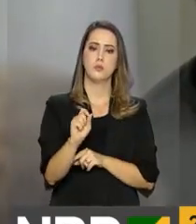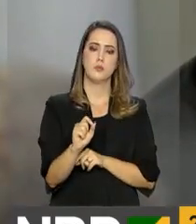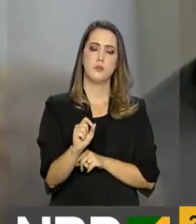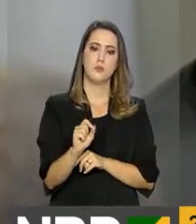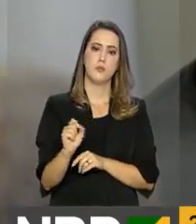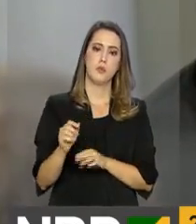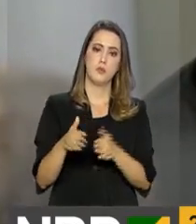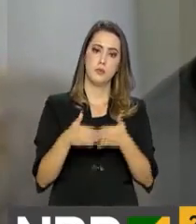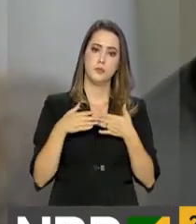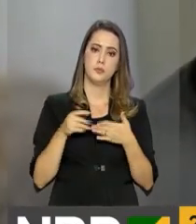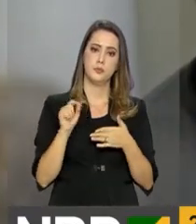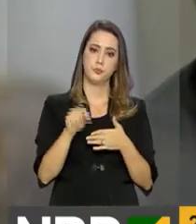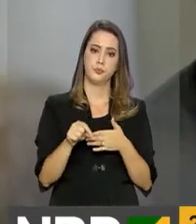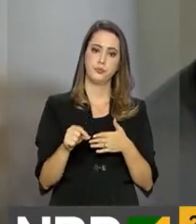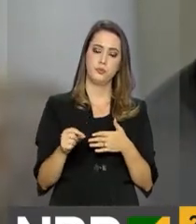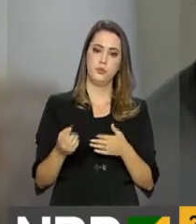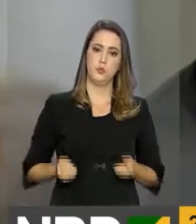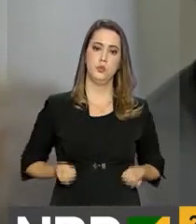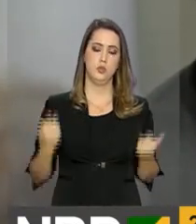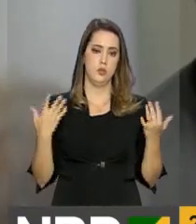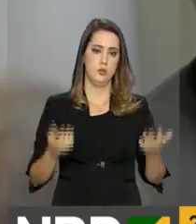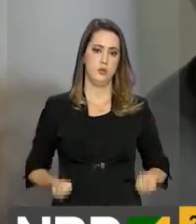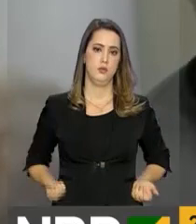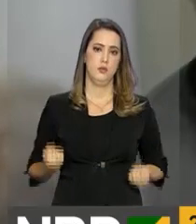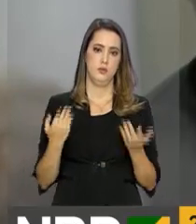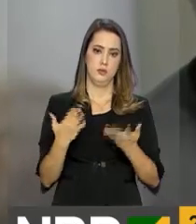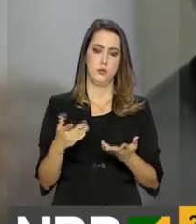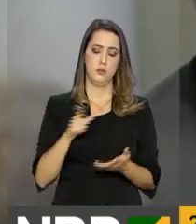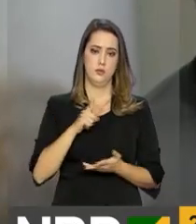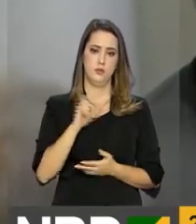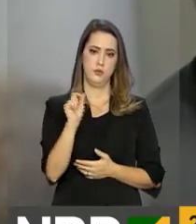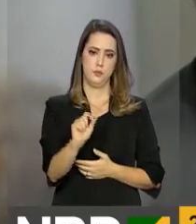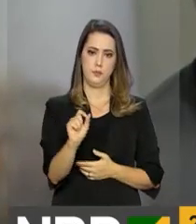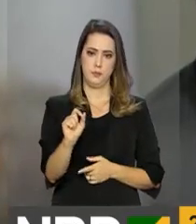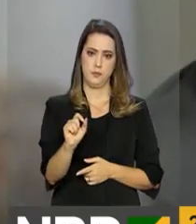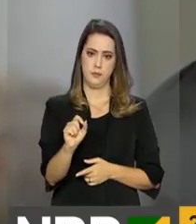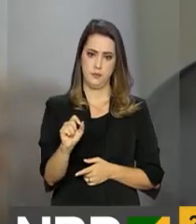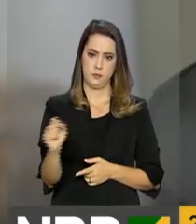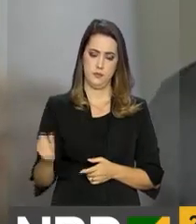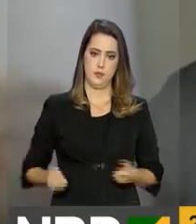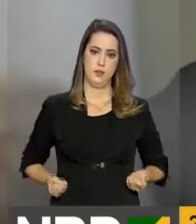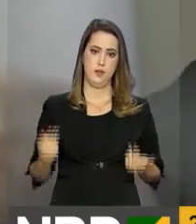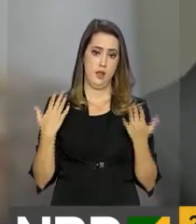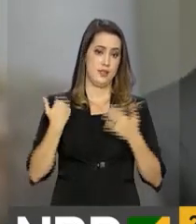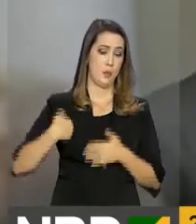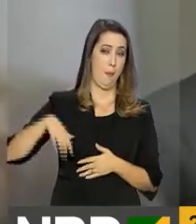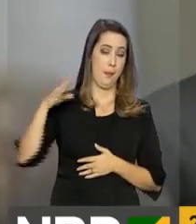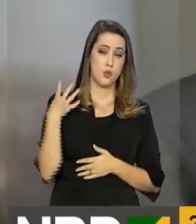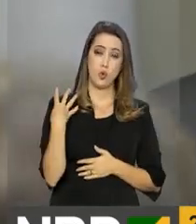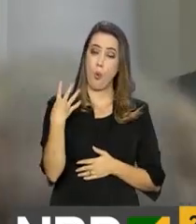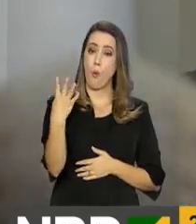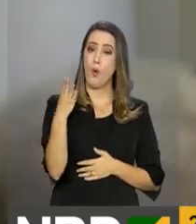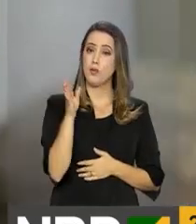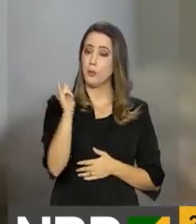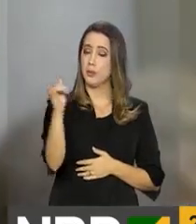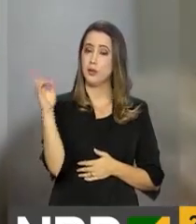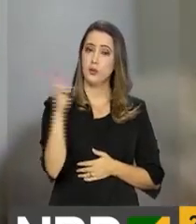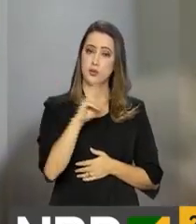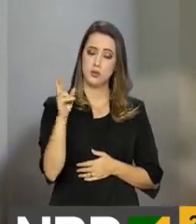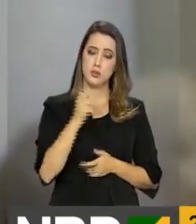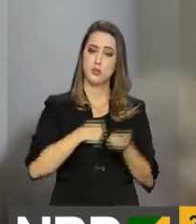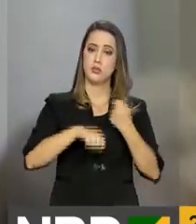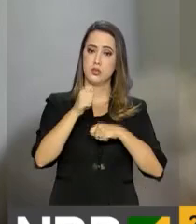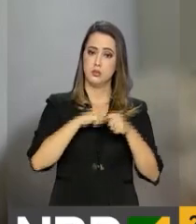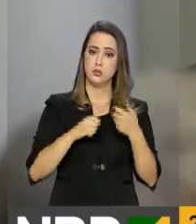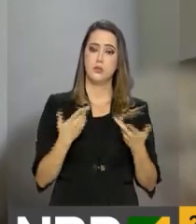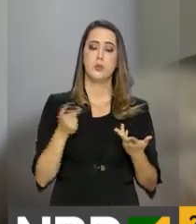em face de um gasto desarrazoado que havia lá, houve uma economia de mais de 4 bilhões de reais